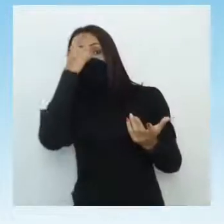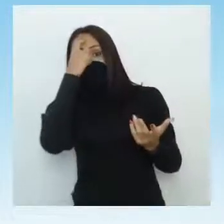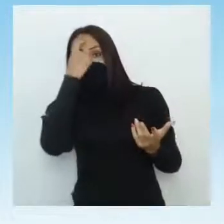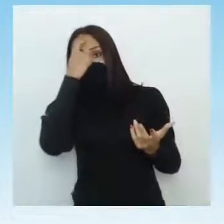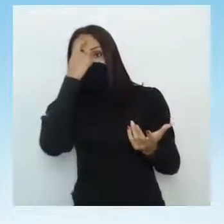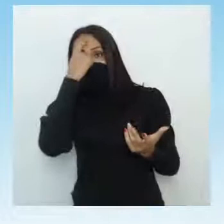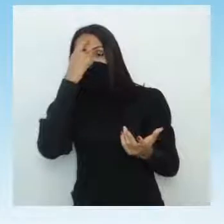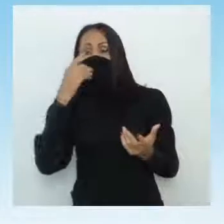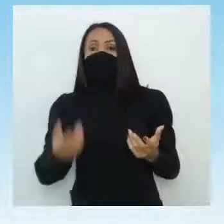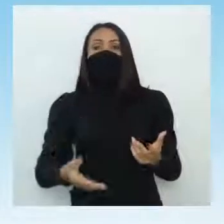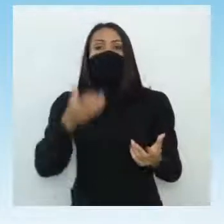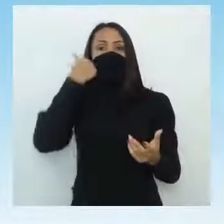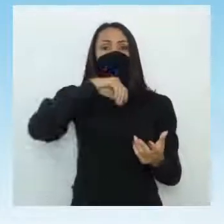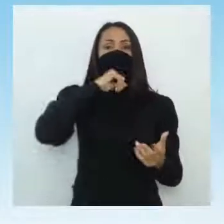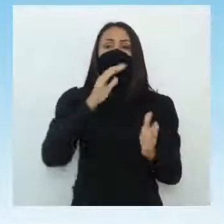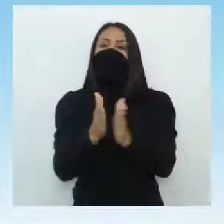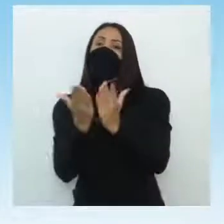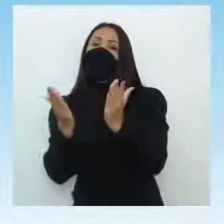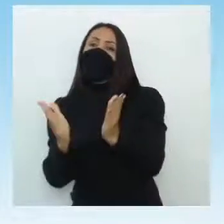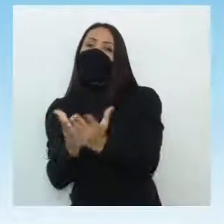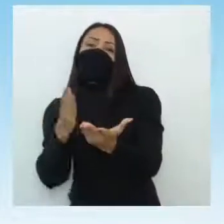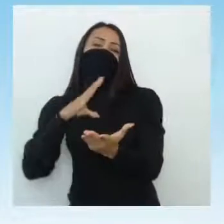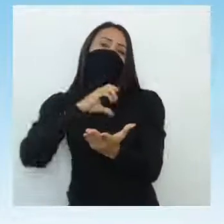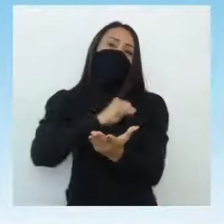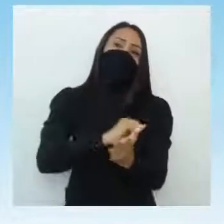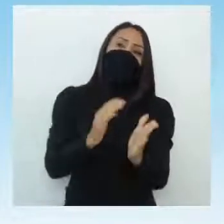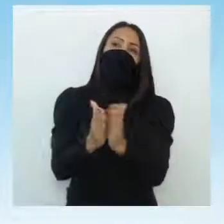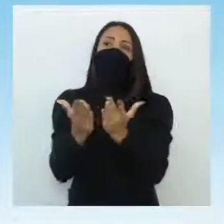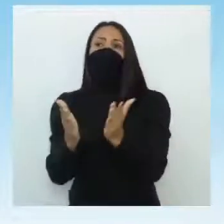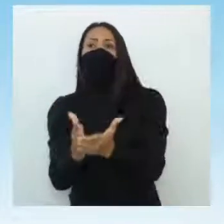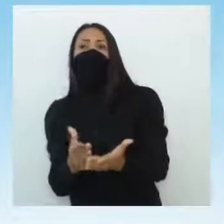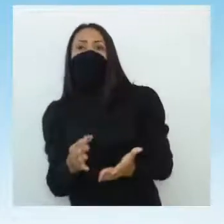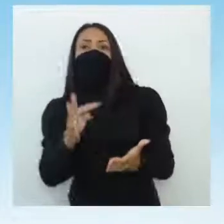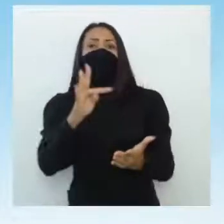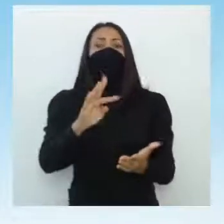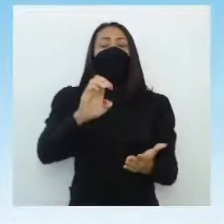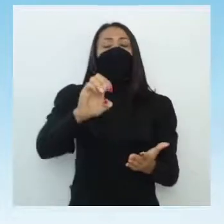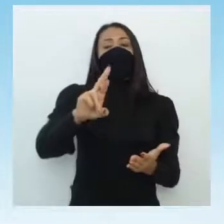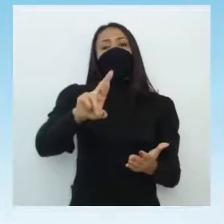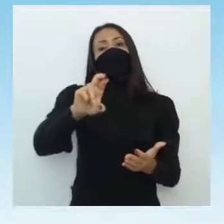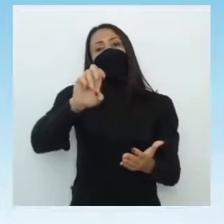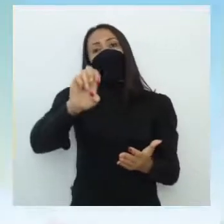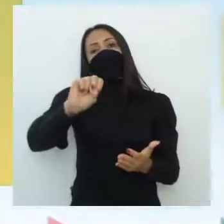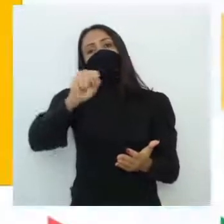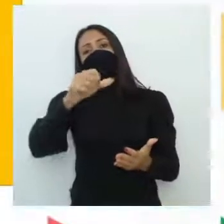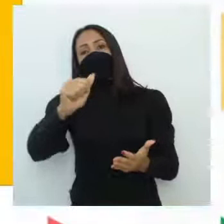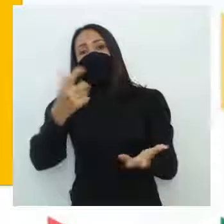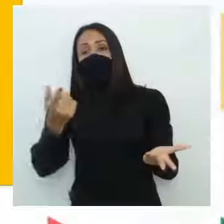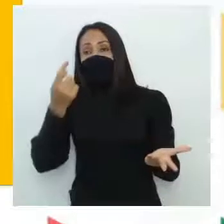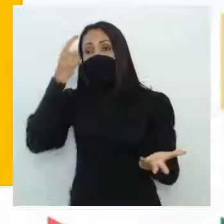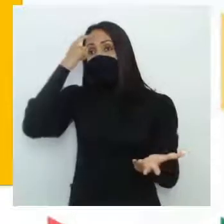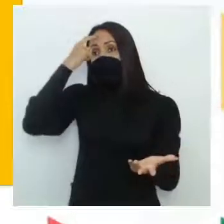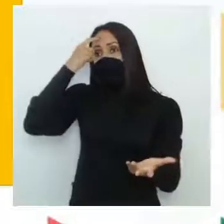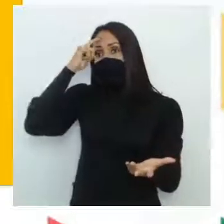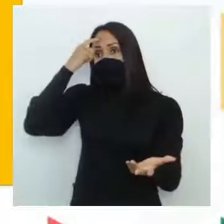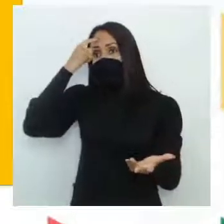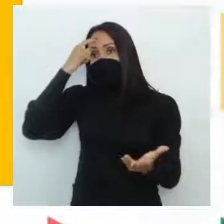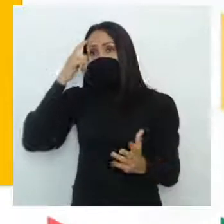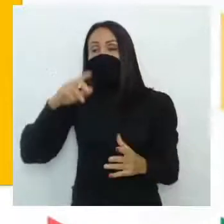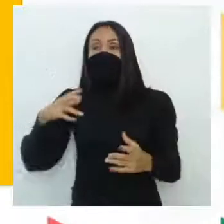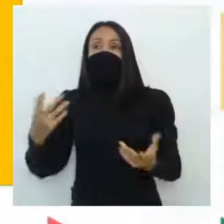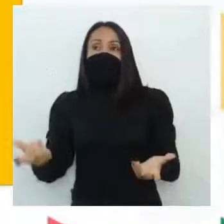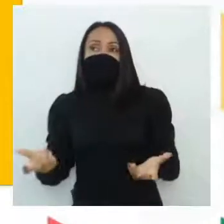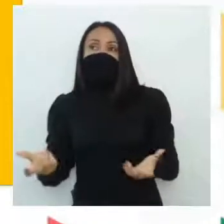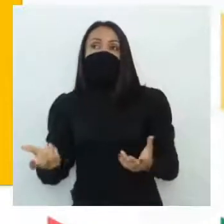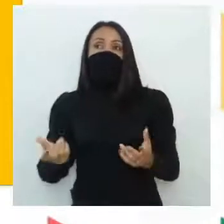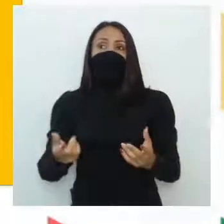mãe dos pobres, a madre dos pobres, Teresa de Calcutá. Na Índia, vejam só, as missionárias